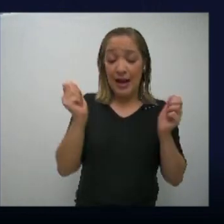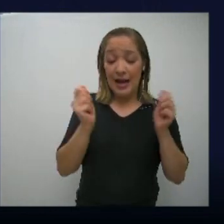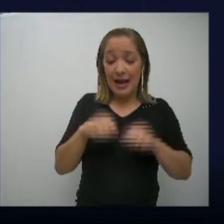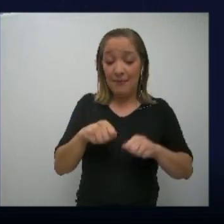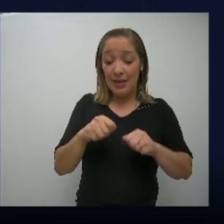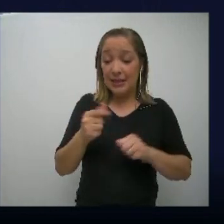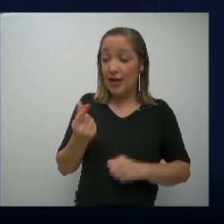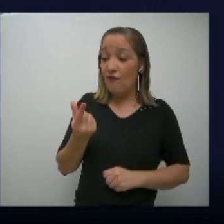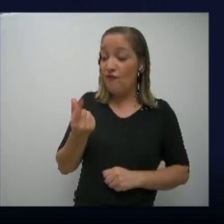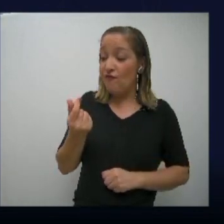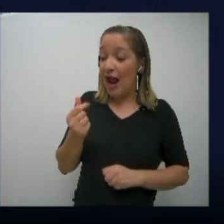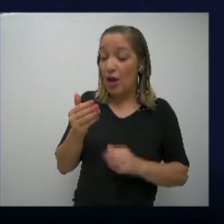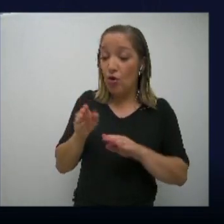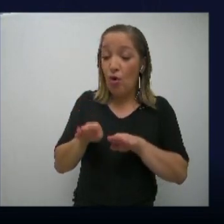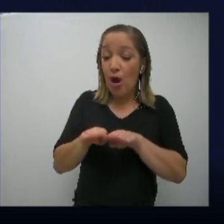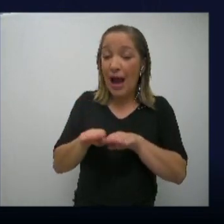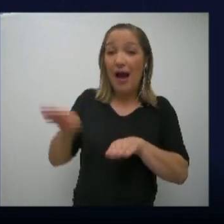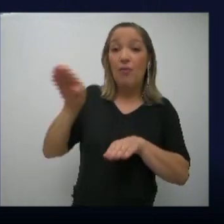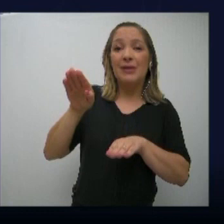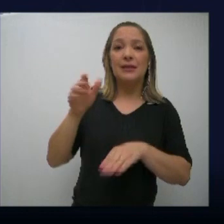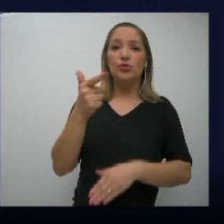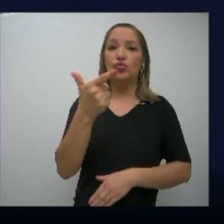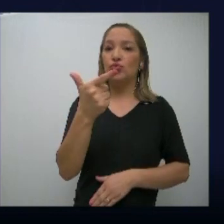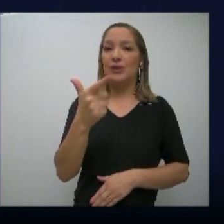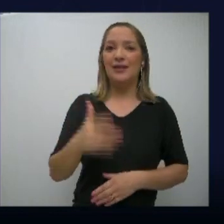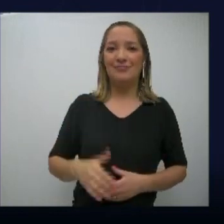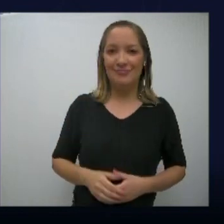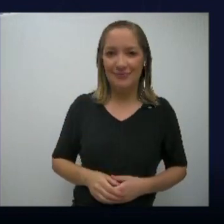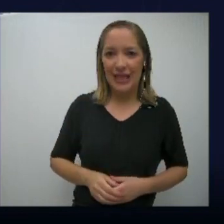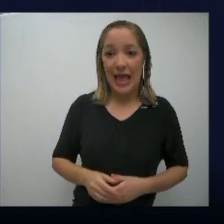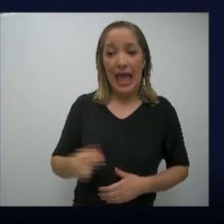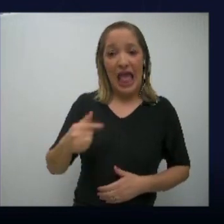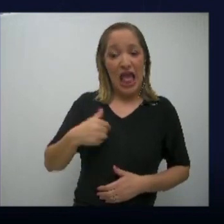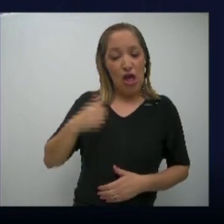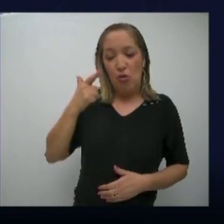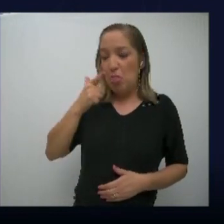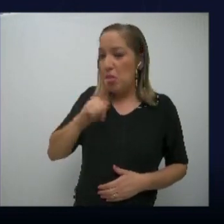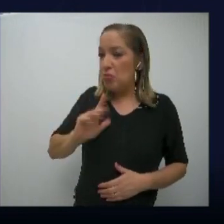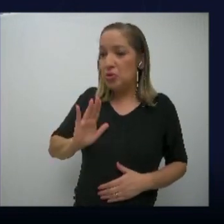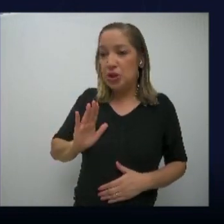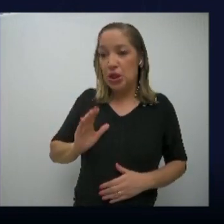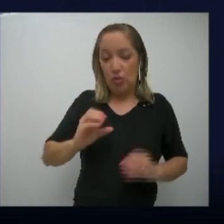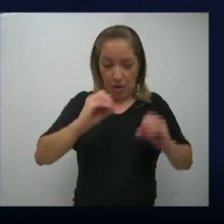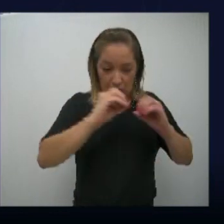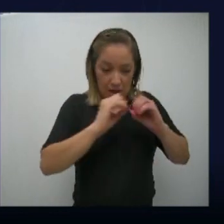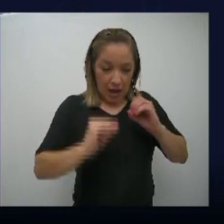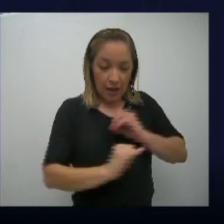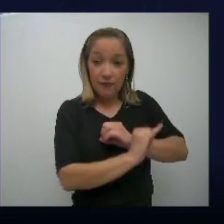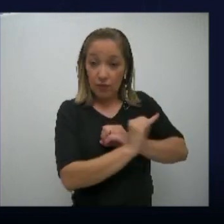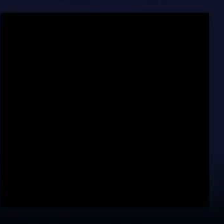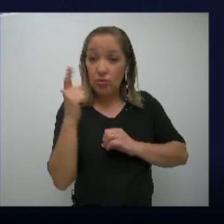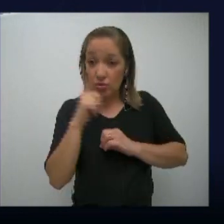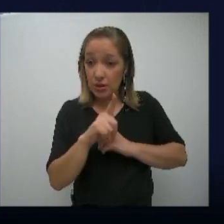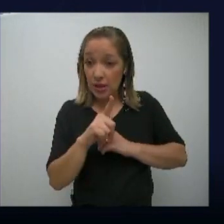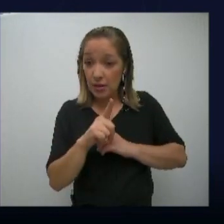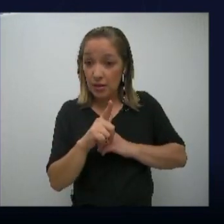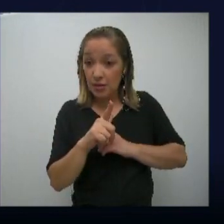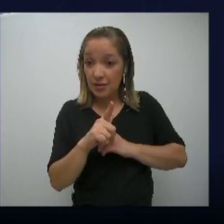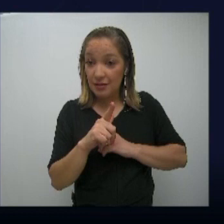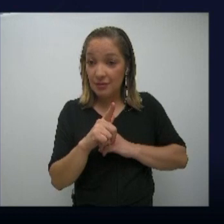né eu não consigo comentar preço aqui dele eu não sei se é se o iFood consegue matar preço acho que não né só